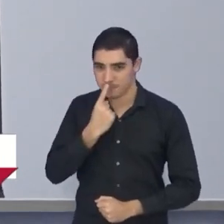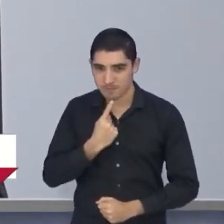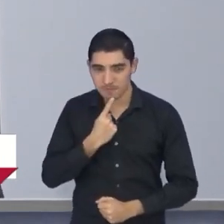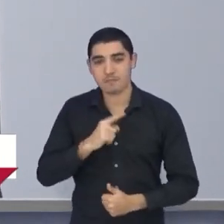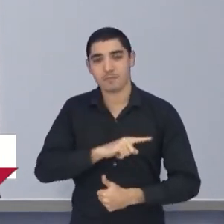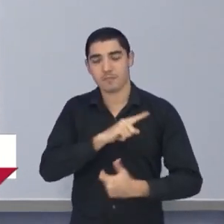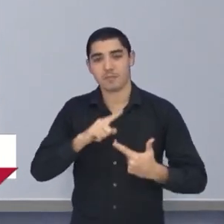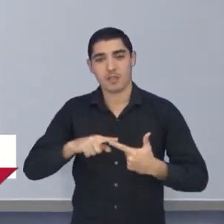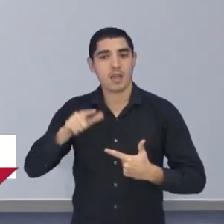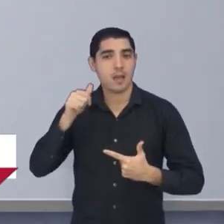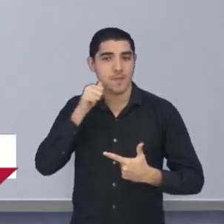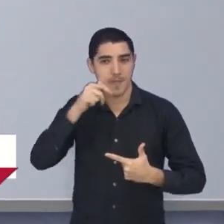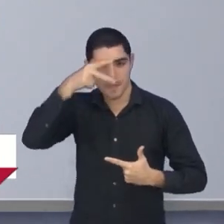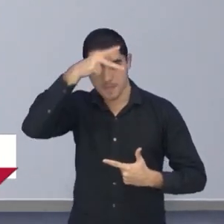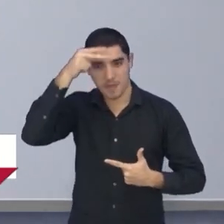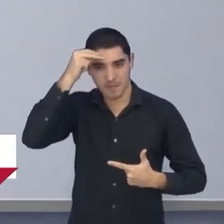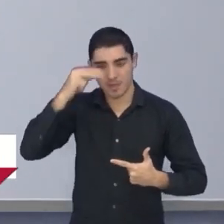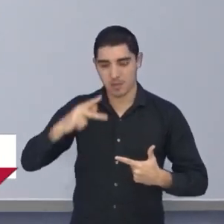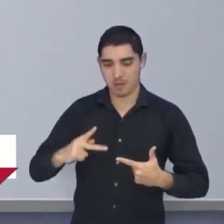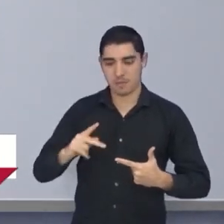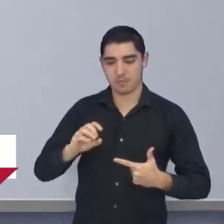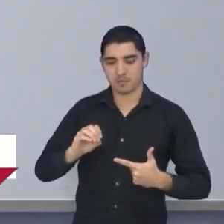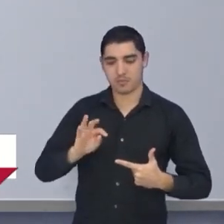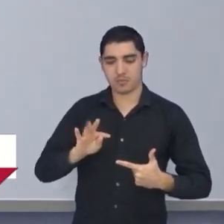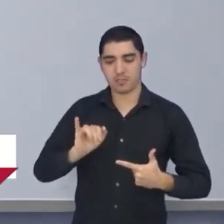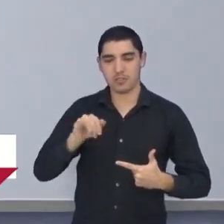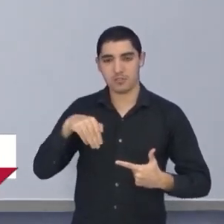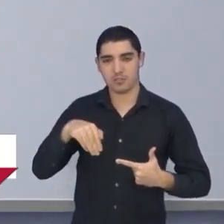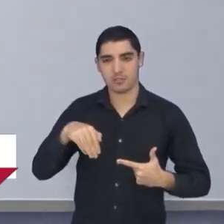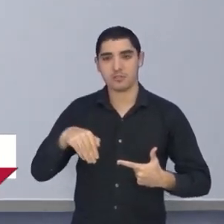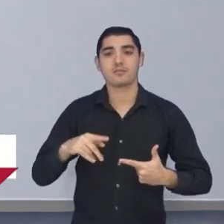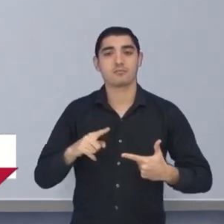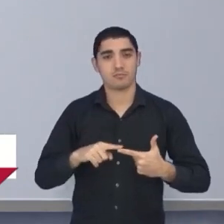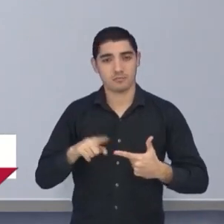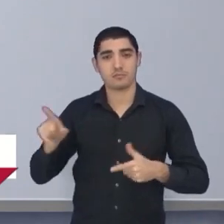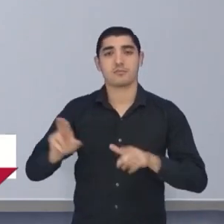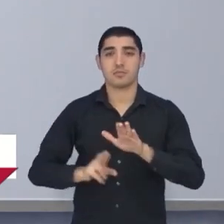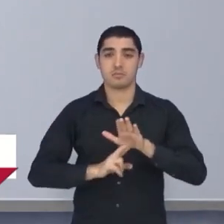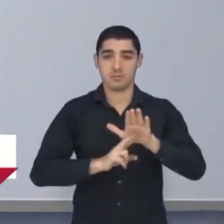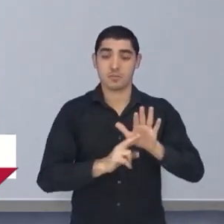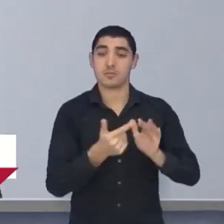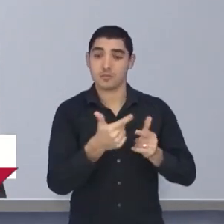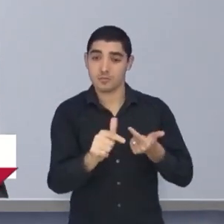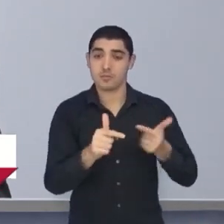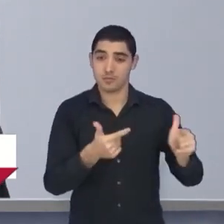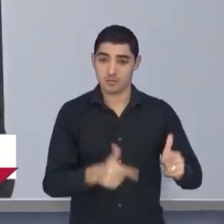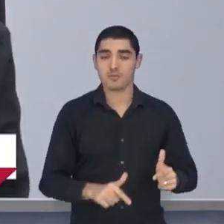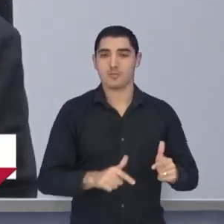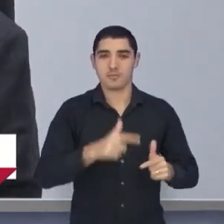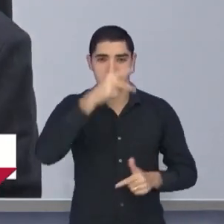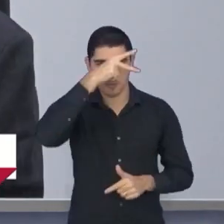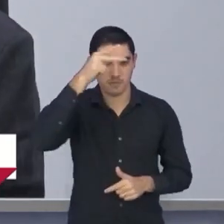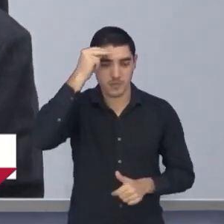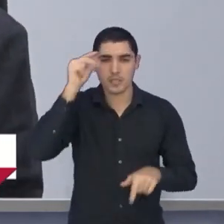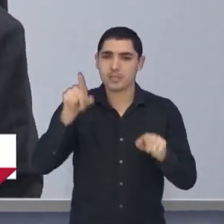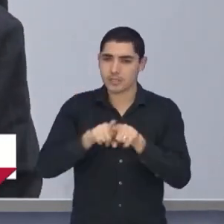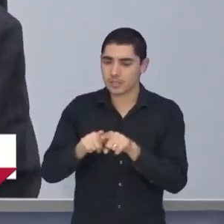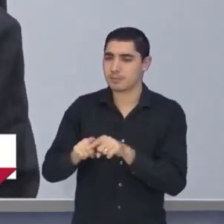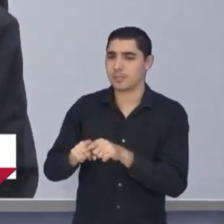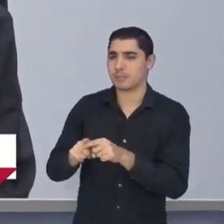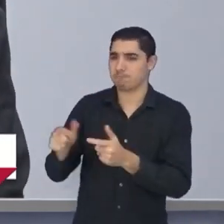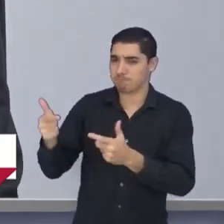prefeita de Potim representando todos os demais prefeitos da região e de todos os